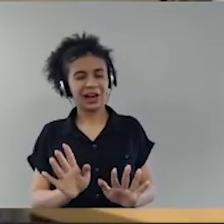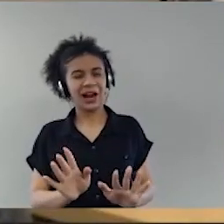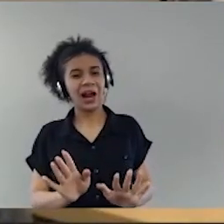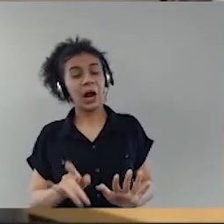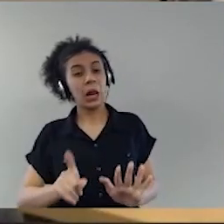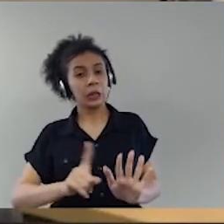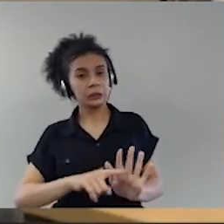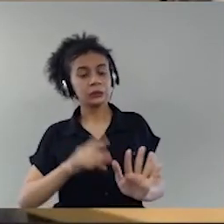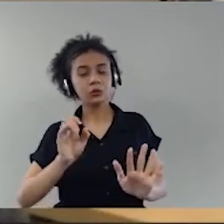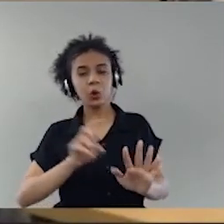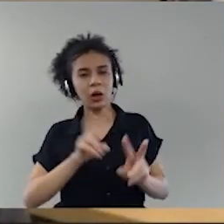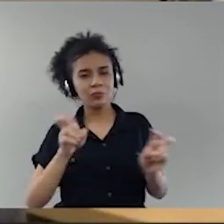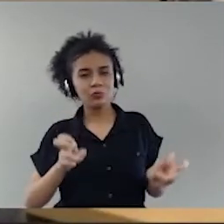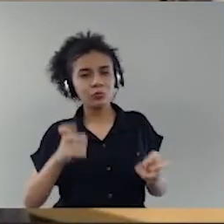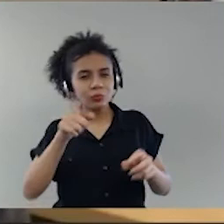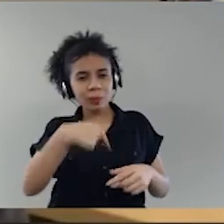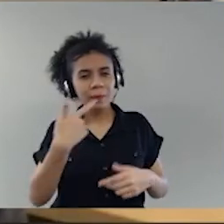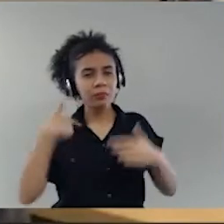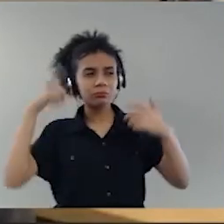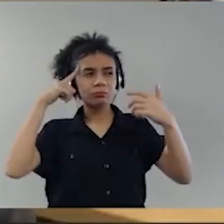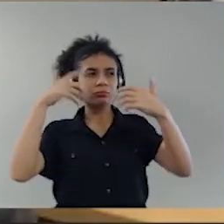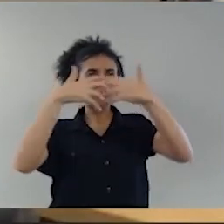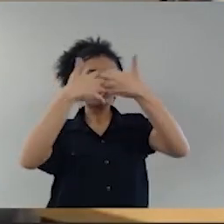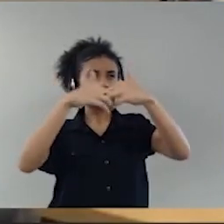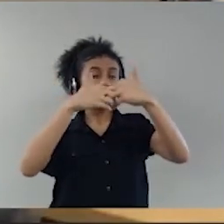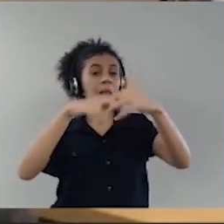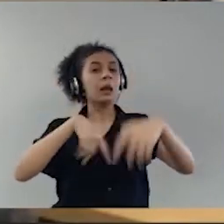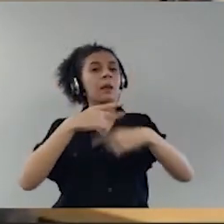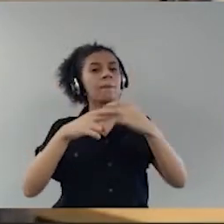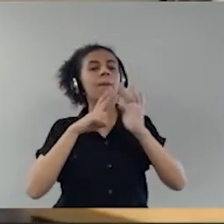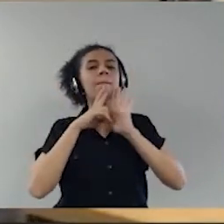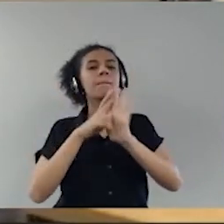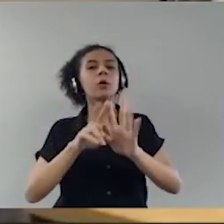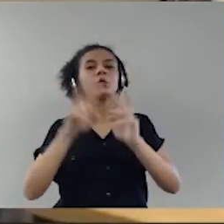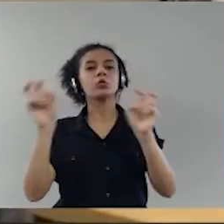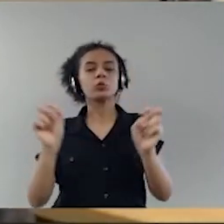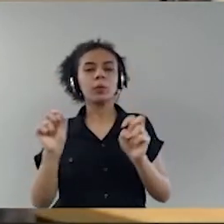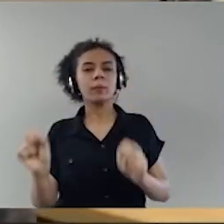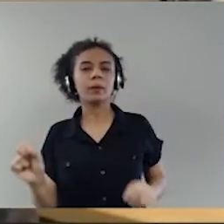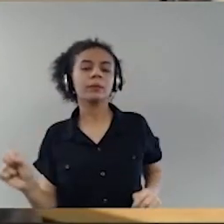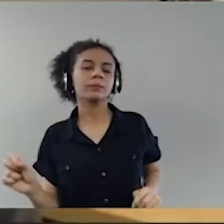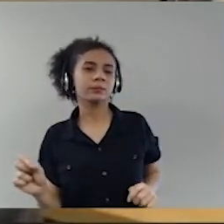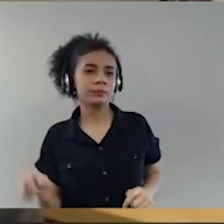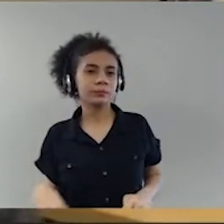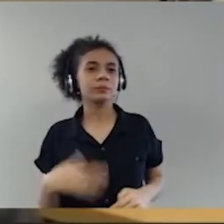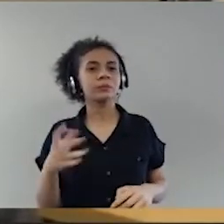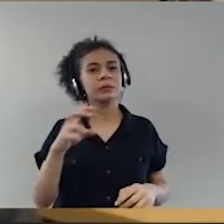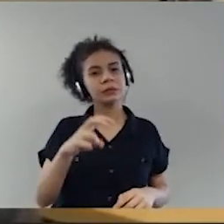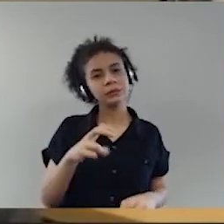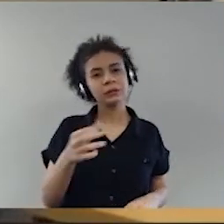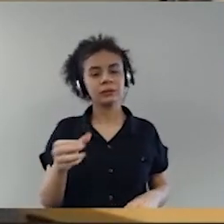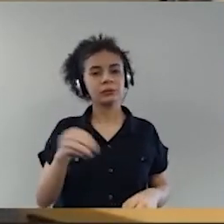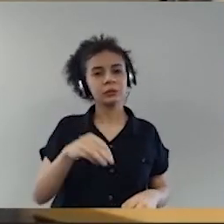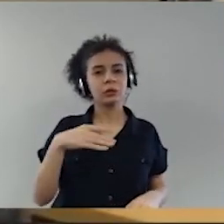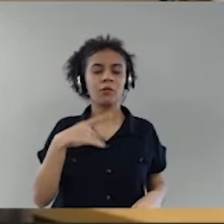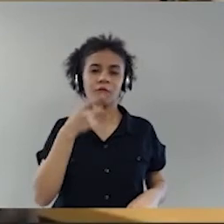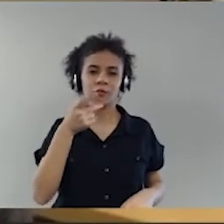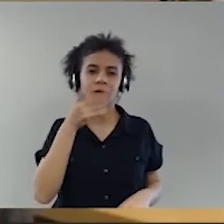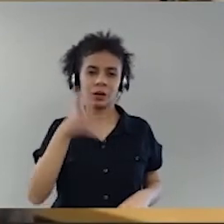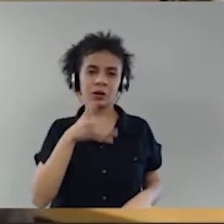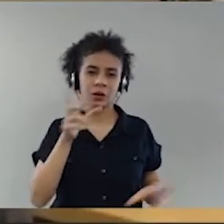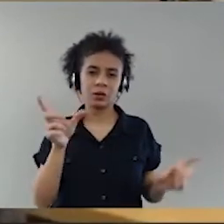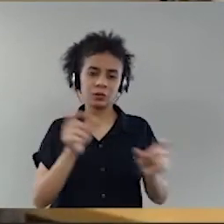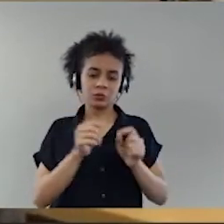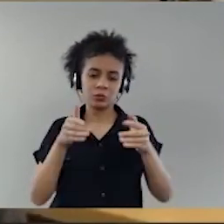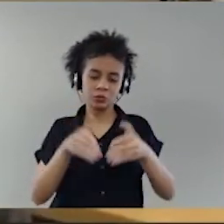e depois eu faço umas explanações com a resposta de emergência que a gente fez aqui em 5, 6 minutos, então minha fala deve se